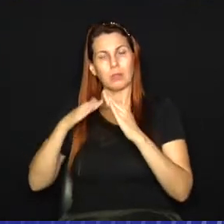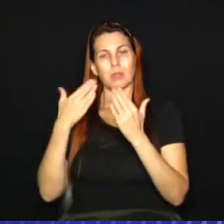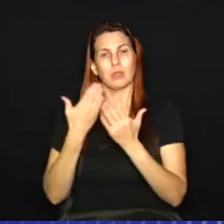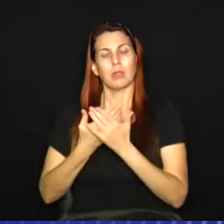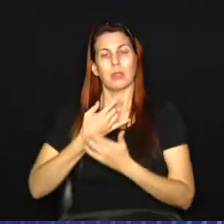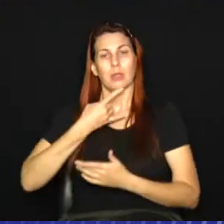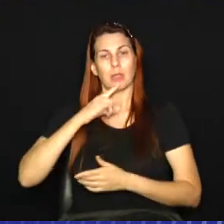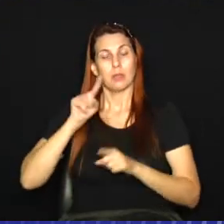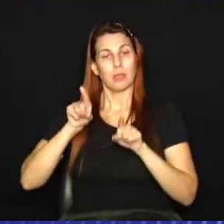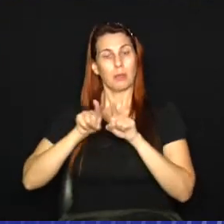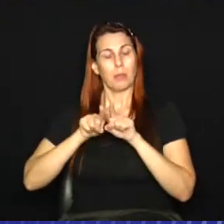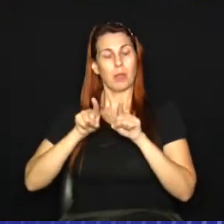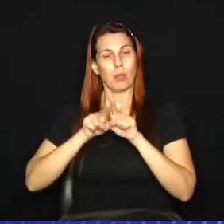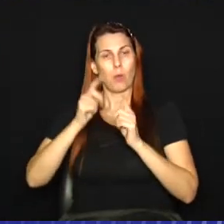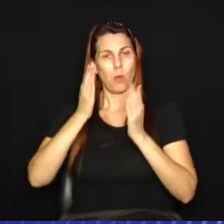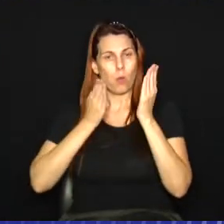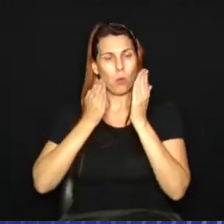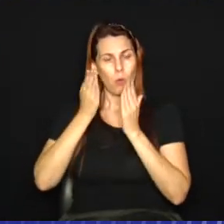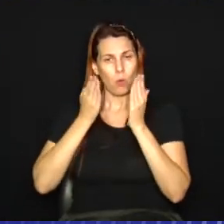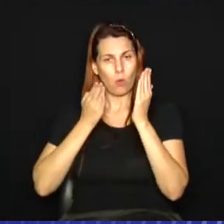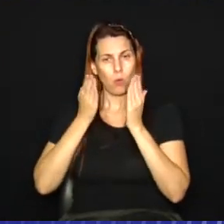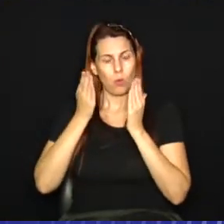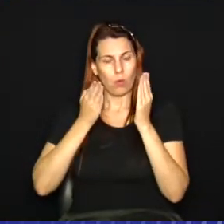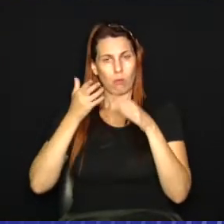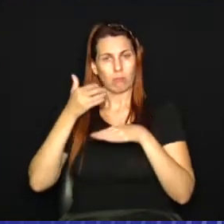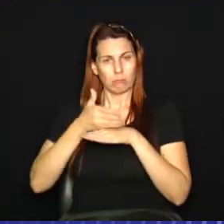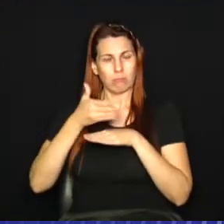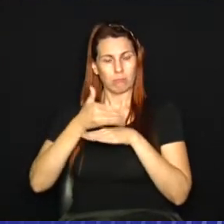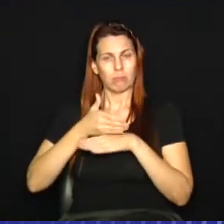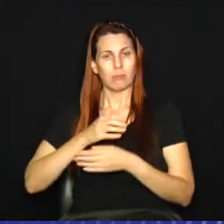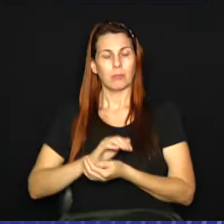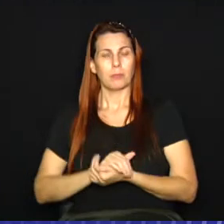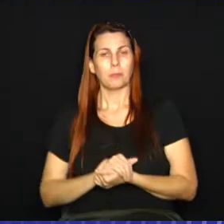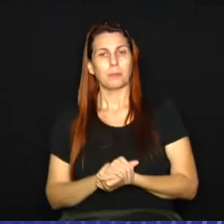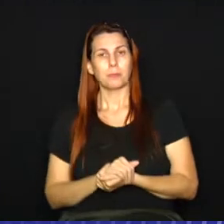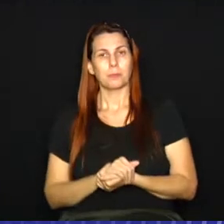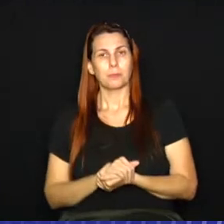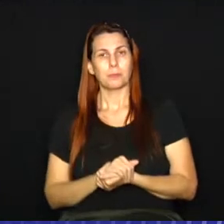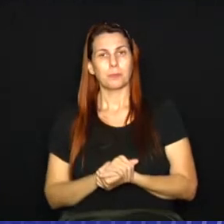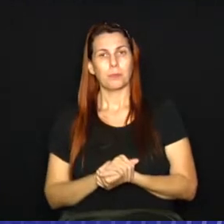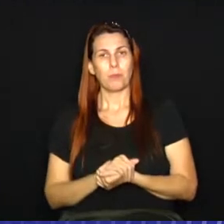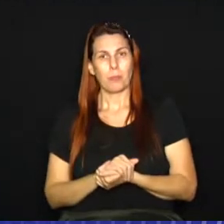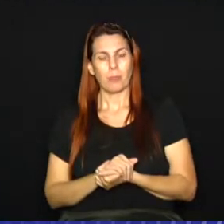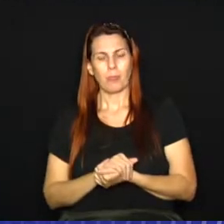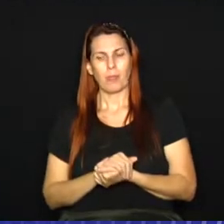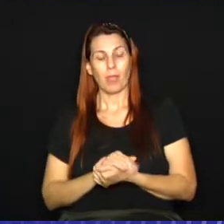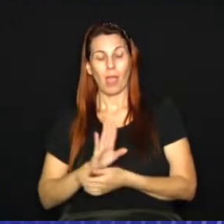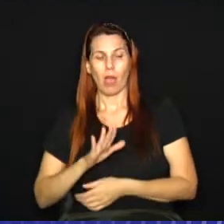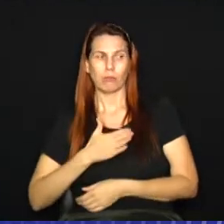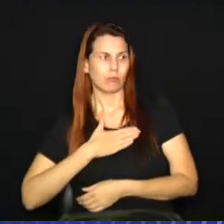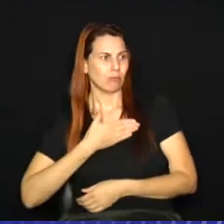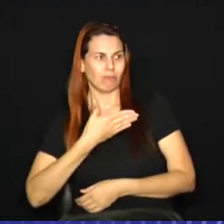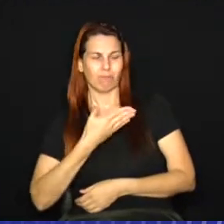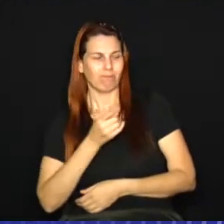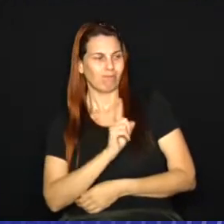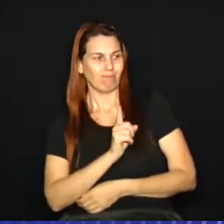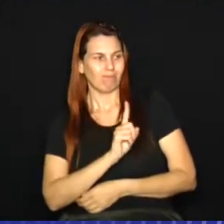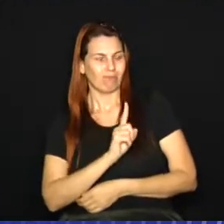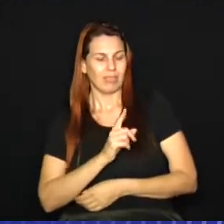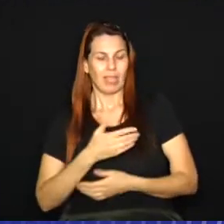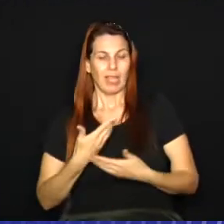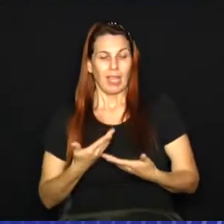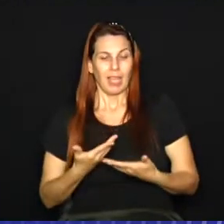participou do coral infanto-juvenil da mesma escola. E aí não foi motivo de surpresa, né?